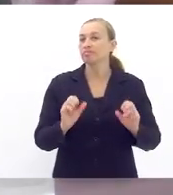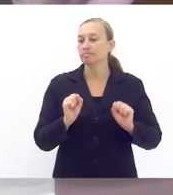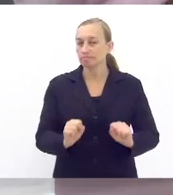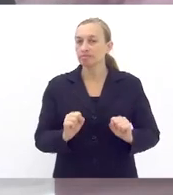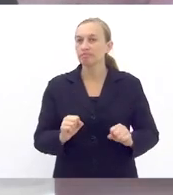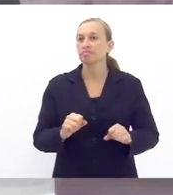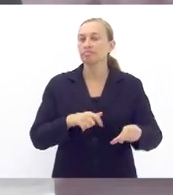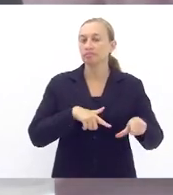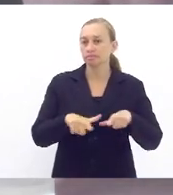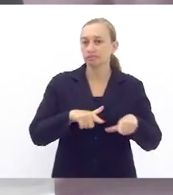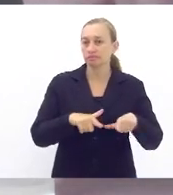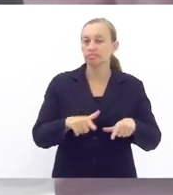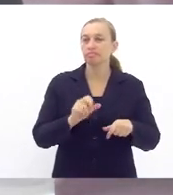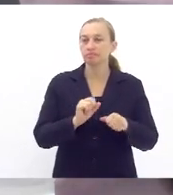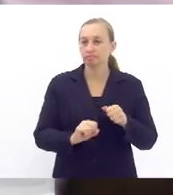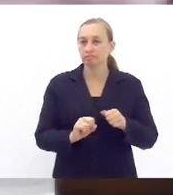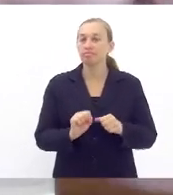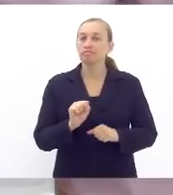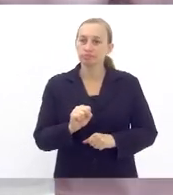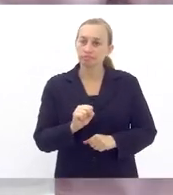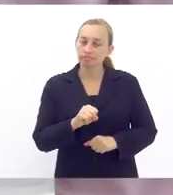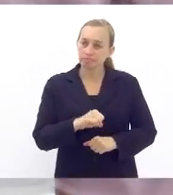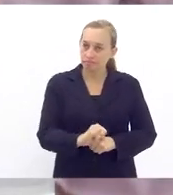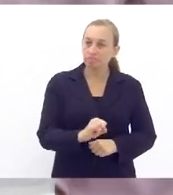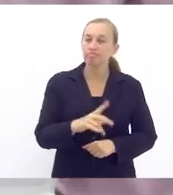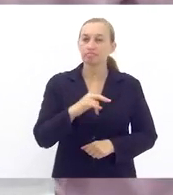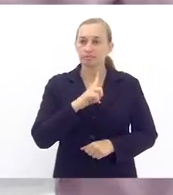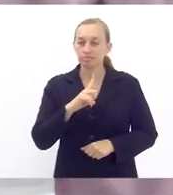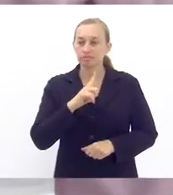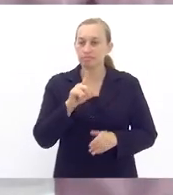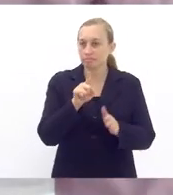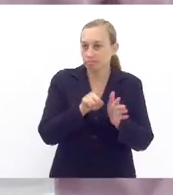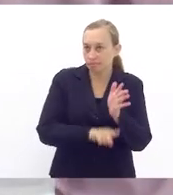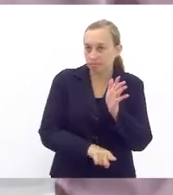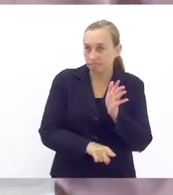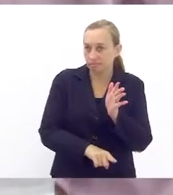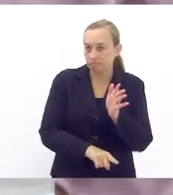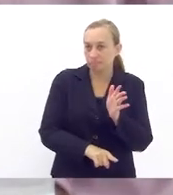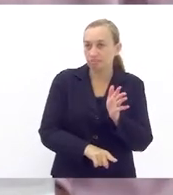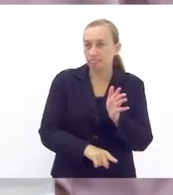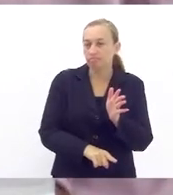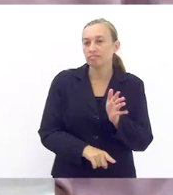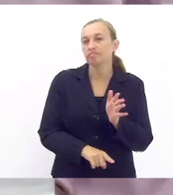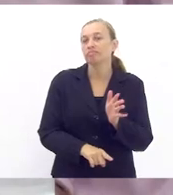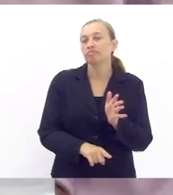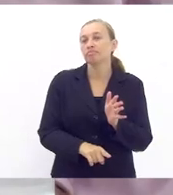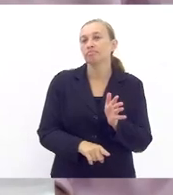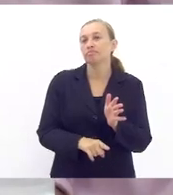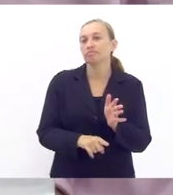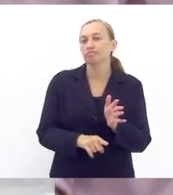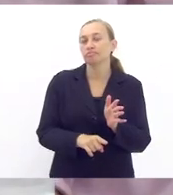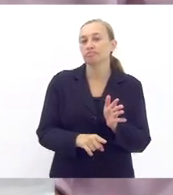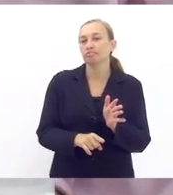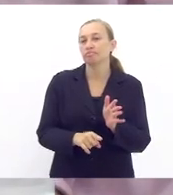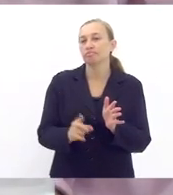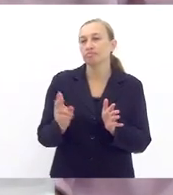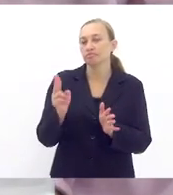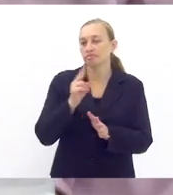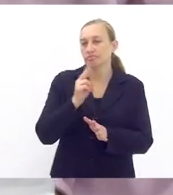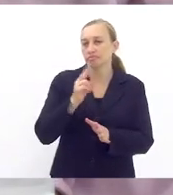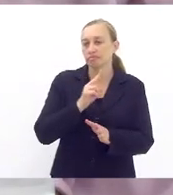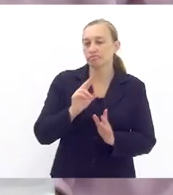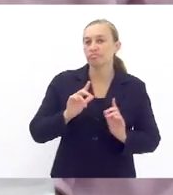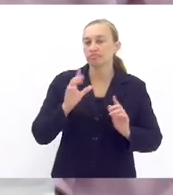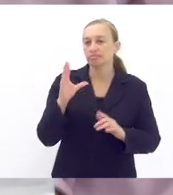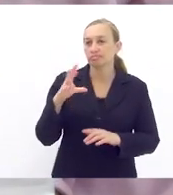esse serviço se ela tiver obviamente a gente vai estar diminuindo aí o fluxo processual e antecipando se ela não tiver